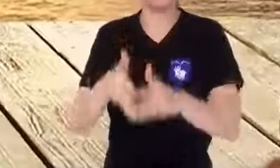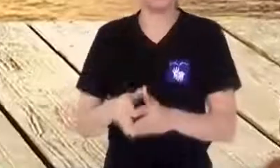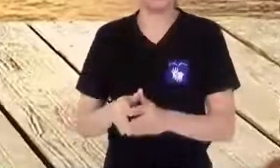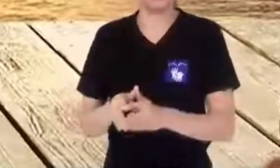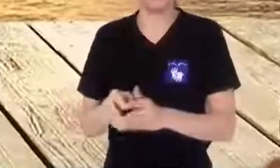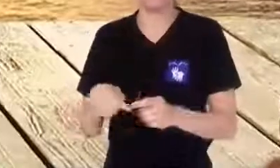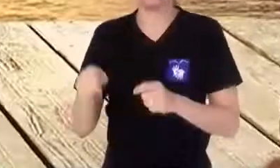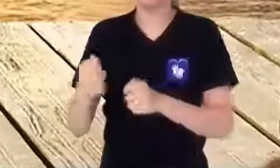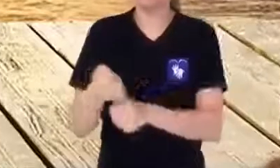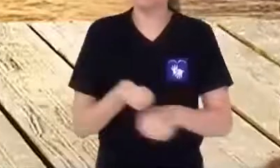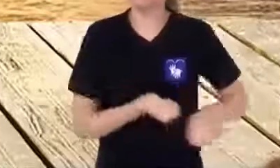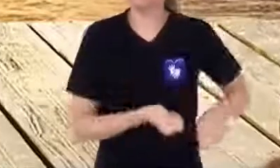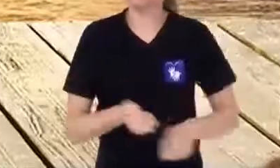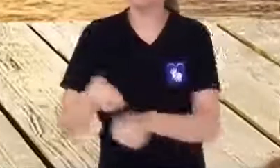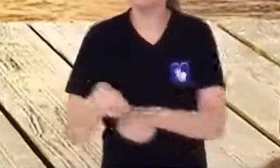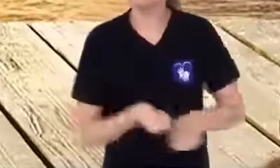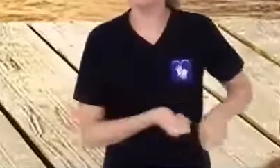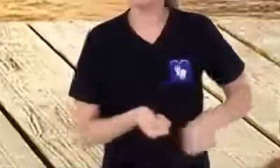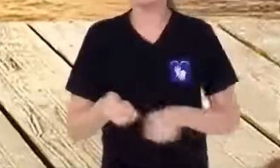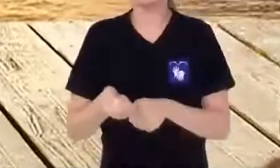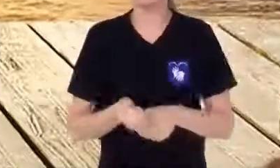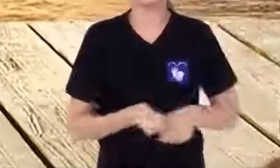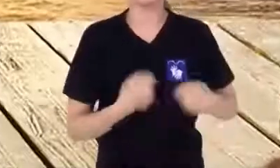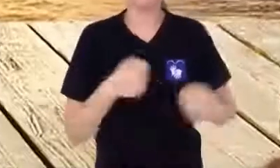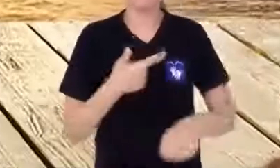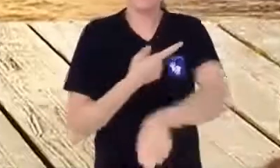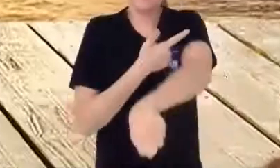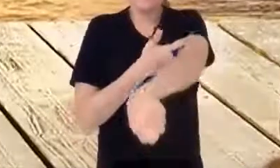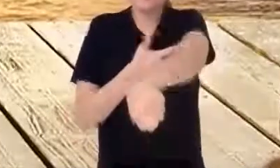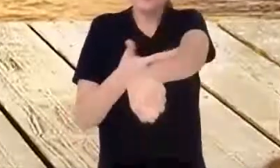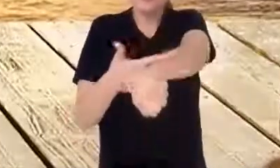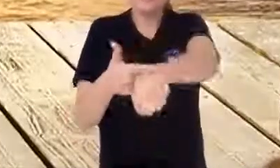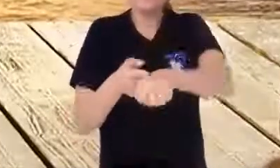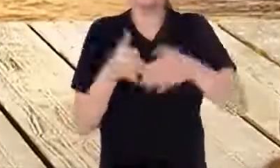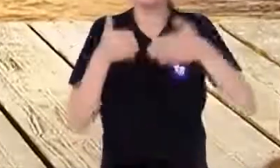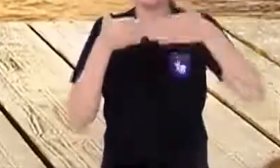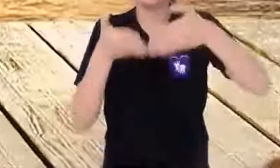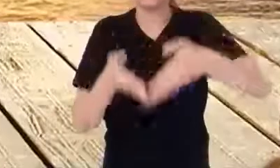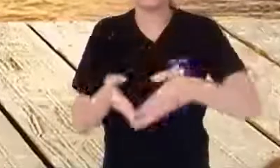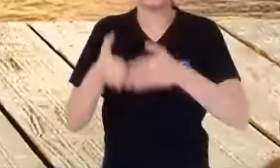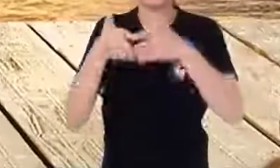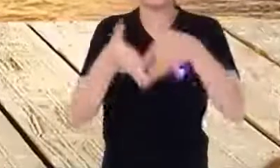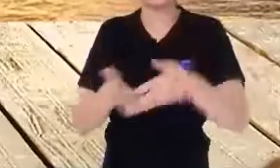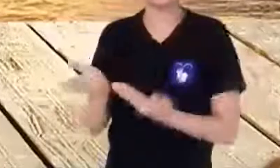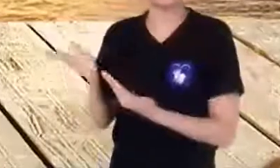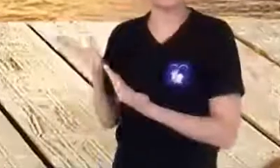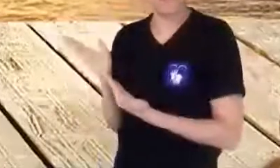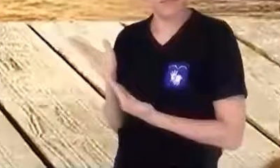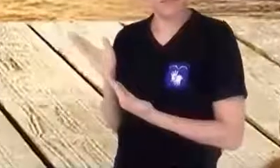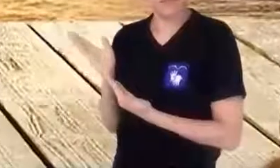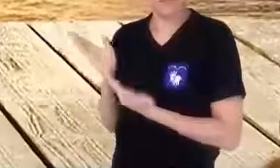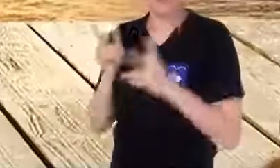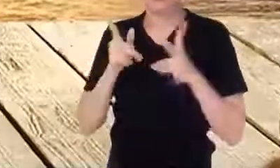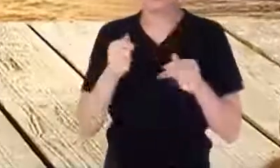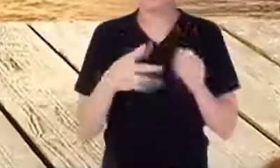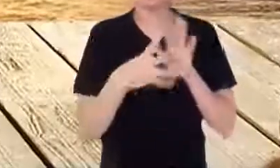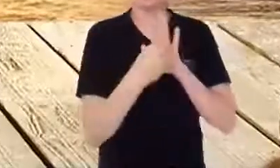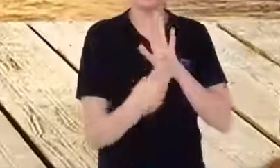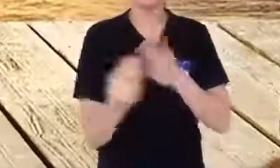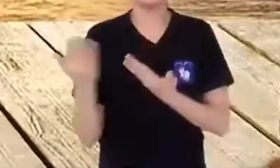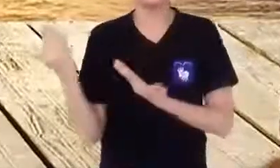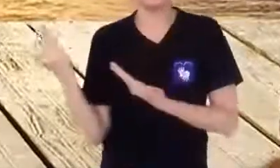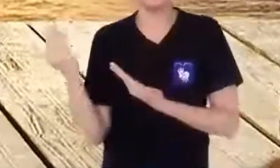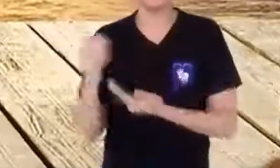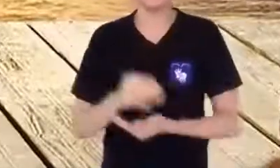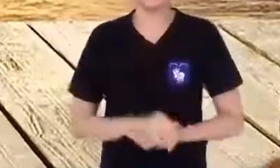esfregão e esfrega o navio. Estou esfregando. Esfrega o convés. Isso. Esfregando o convés.